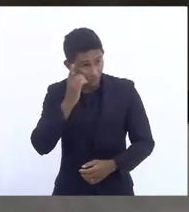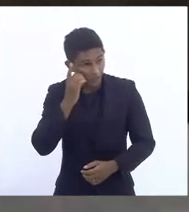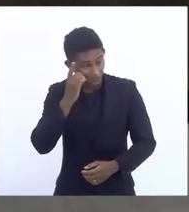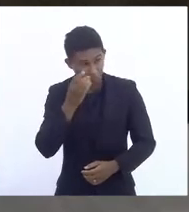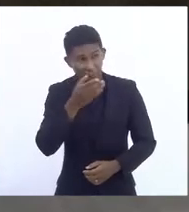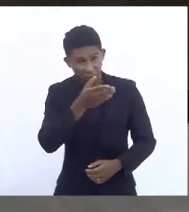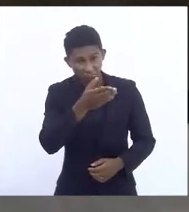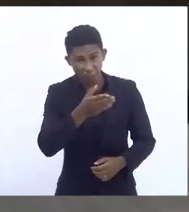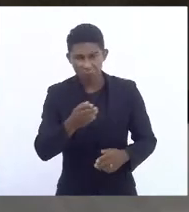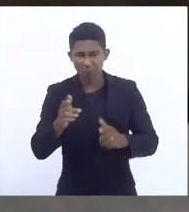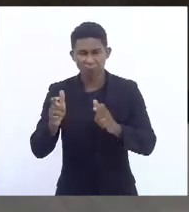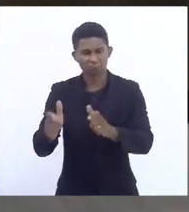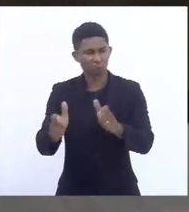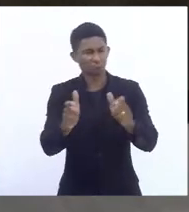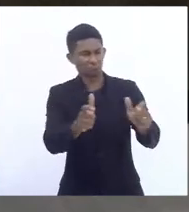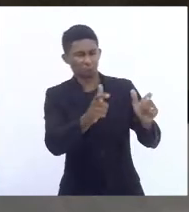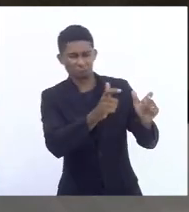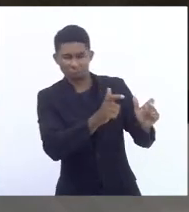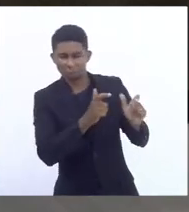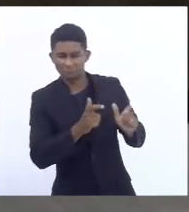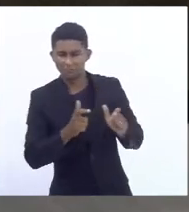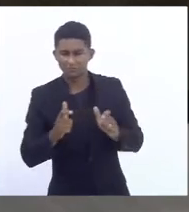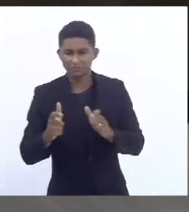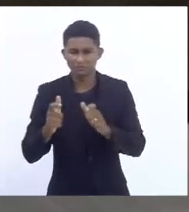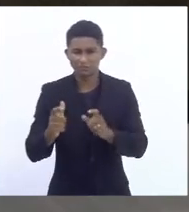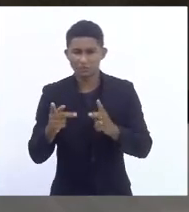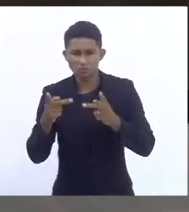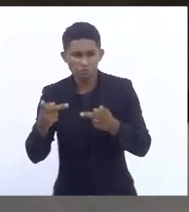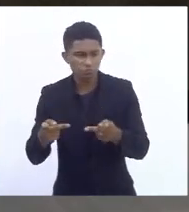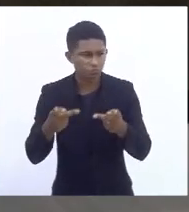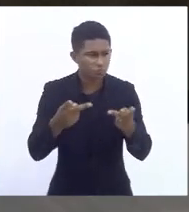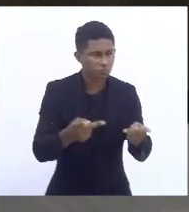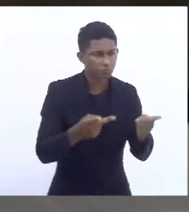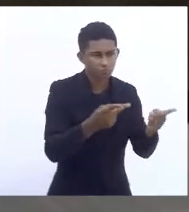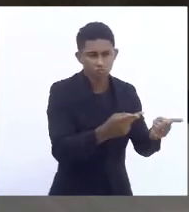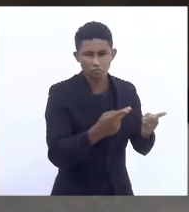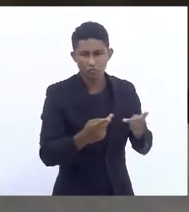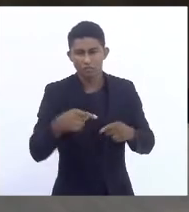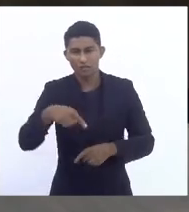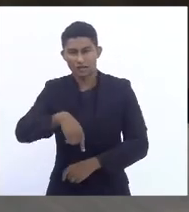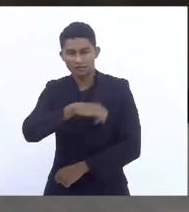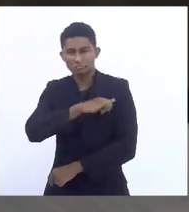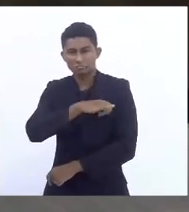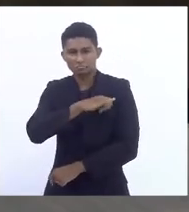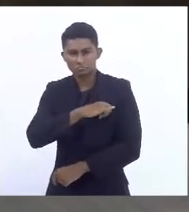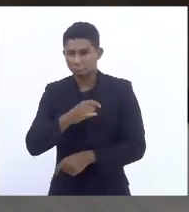Noroeste, Centro-Sul, Baixada e Capital.